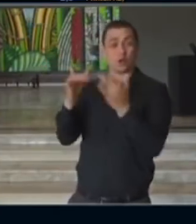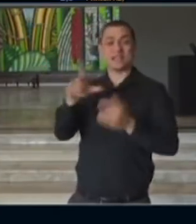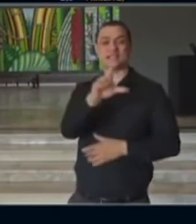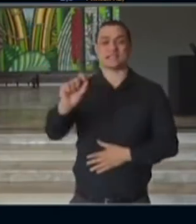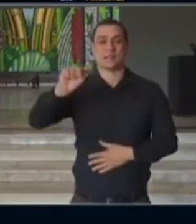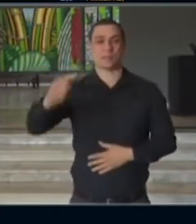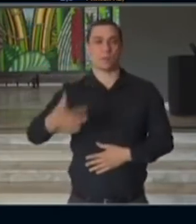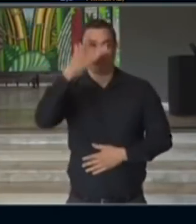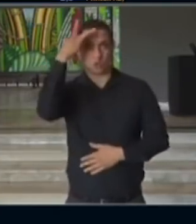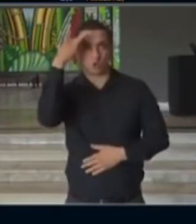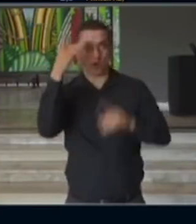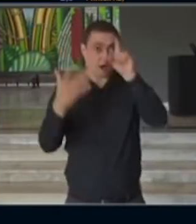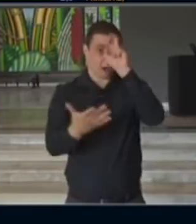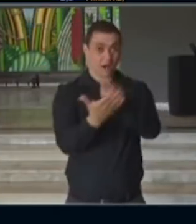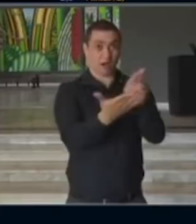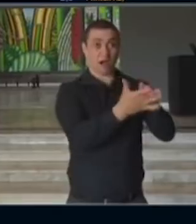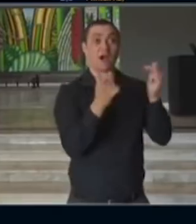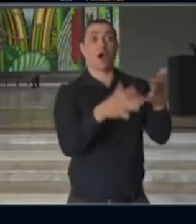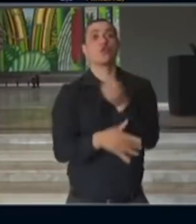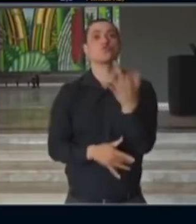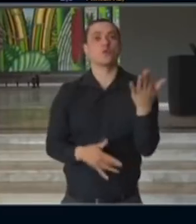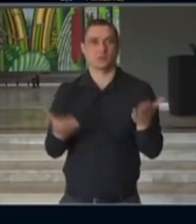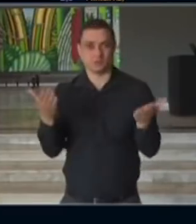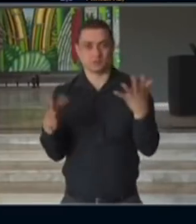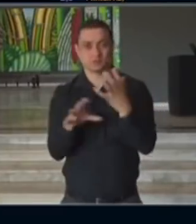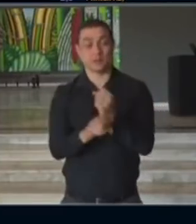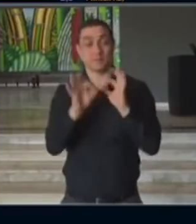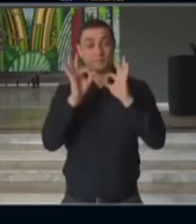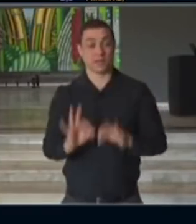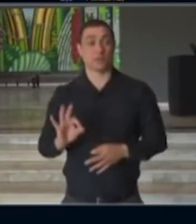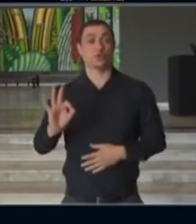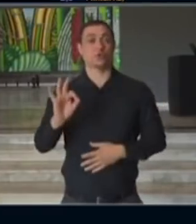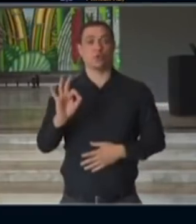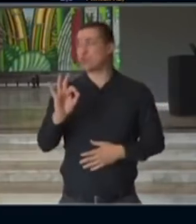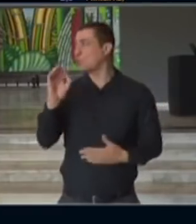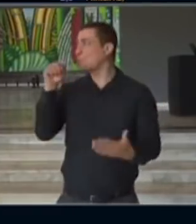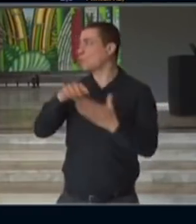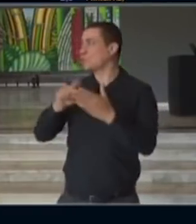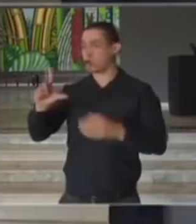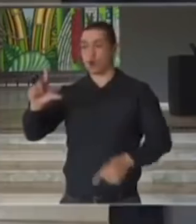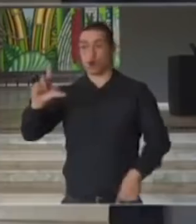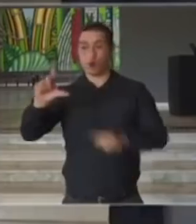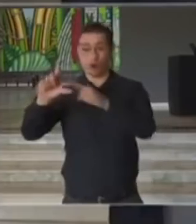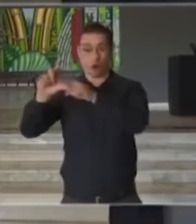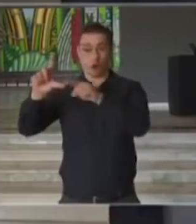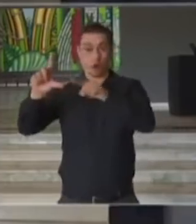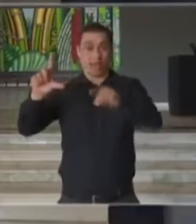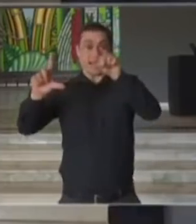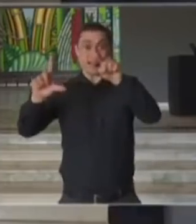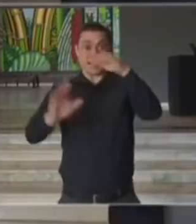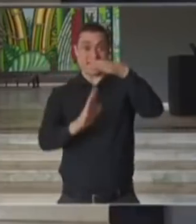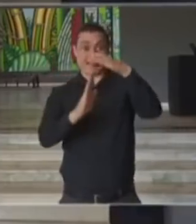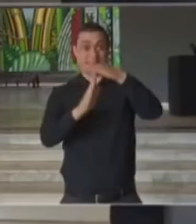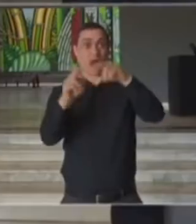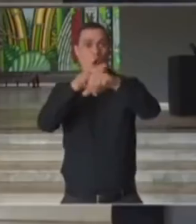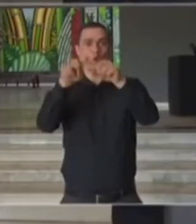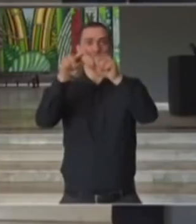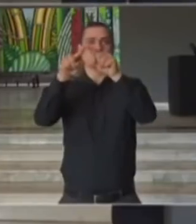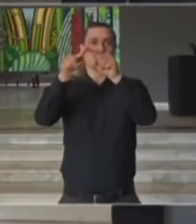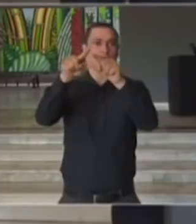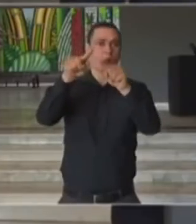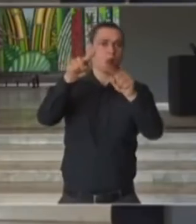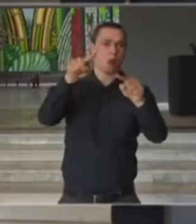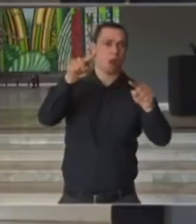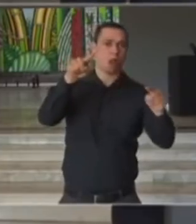mil habitantes. É exatamente o momento em que, a partir do ponto maior da curva roxa, você começa a ter uma